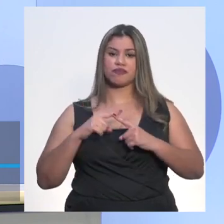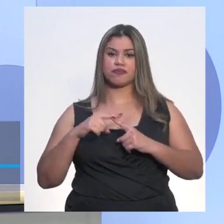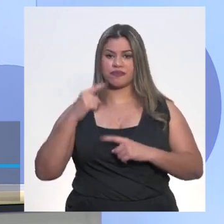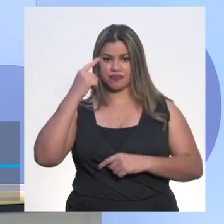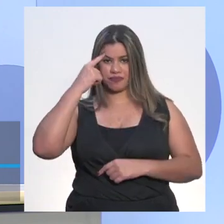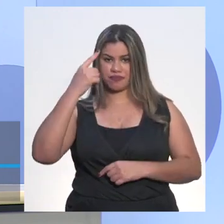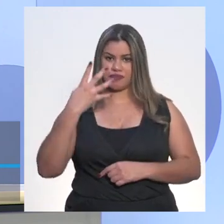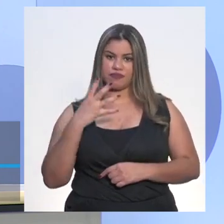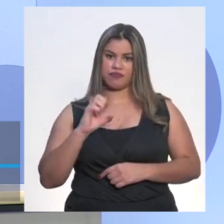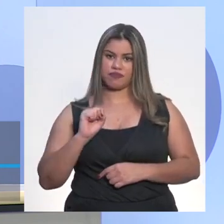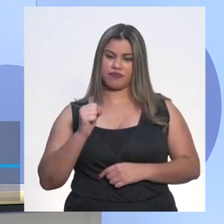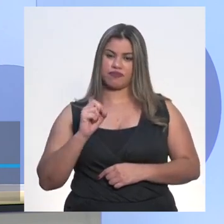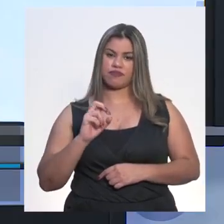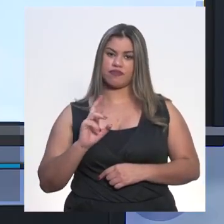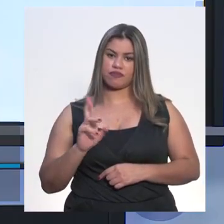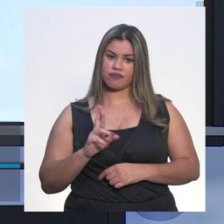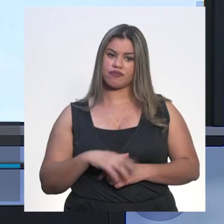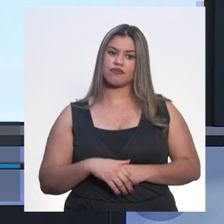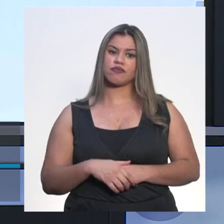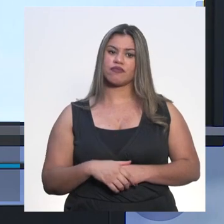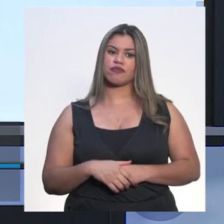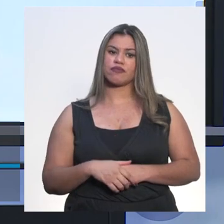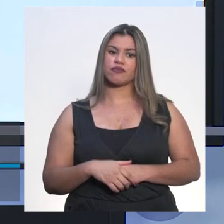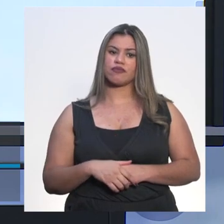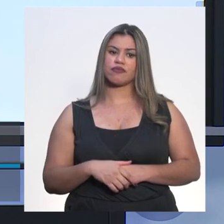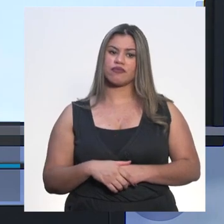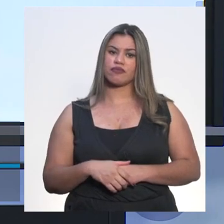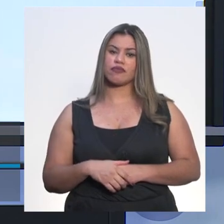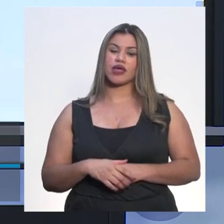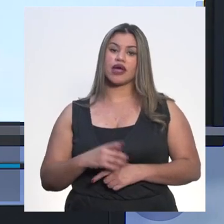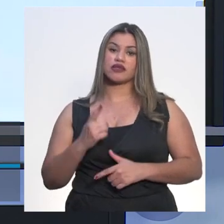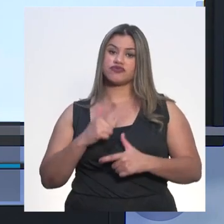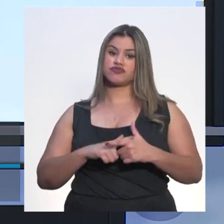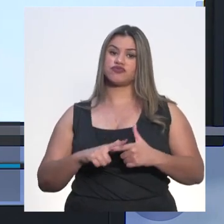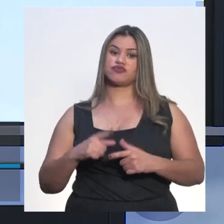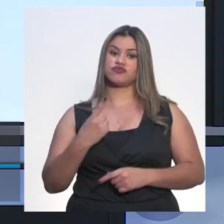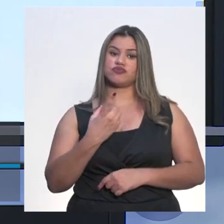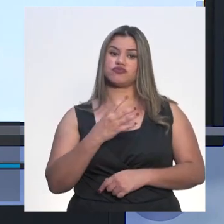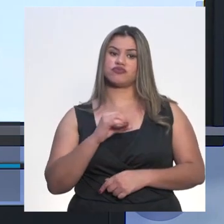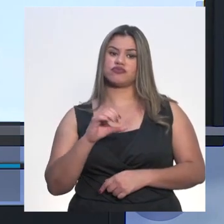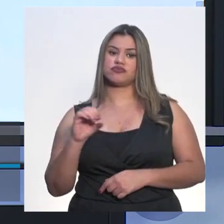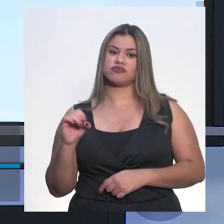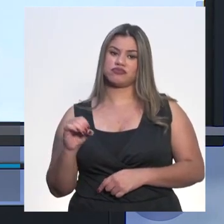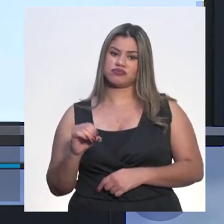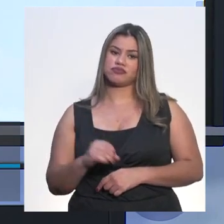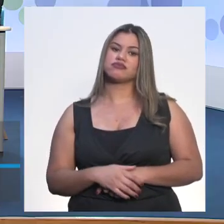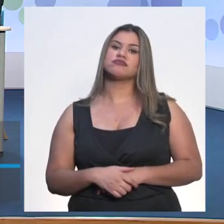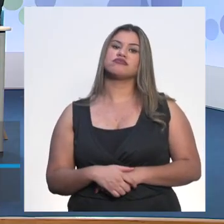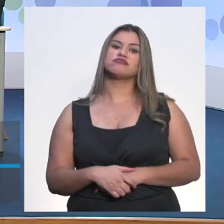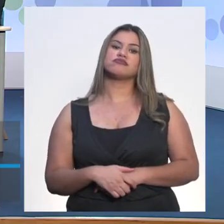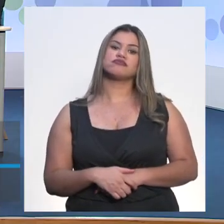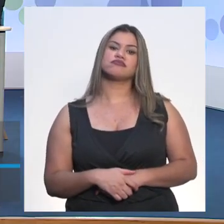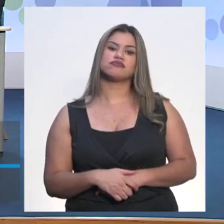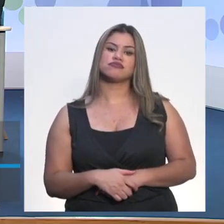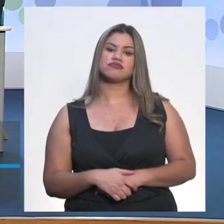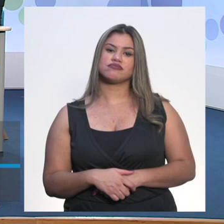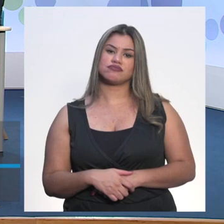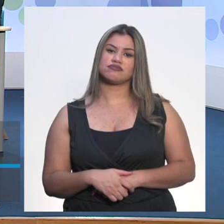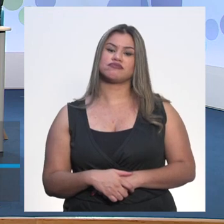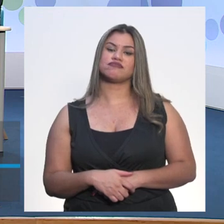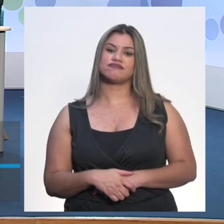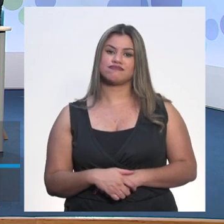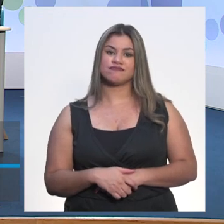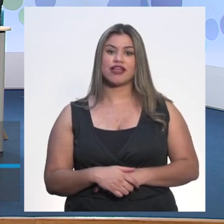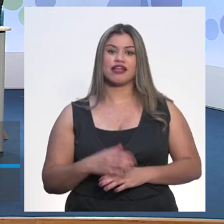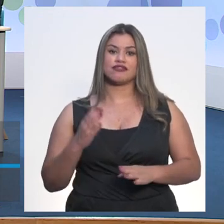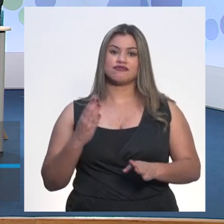né? Exato. Mas ela dividiu por 6? Por 100. Ela dividiu Ah. 4.800 na conta, dividiu por 100. Então